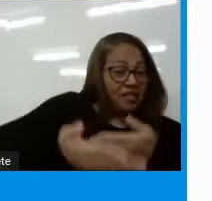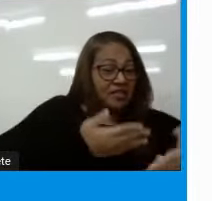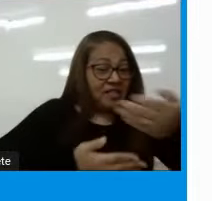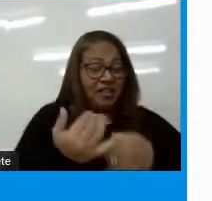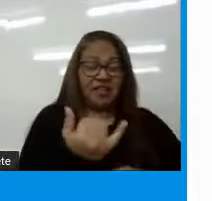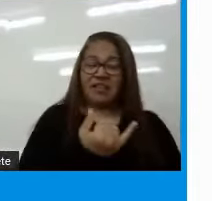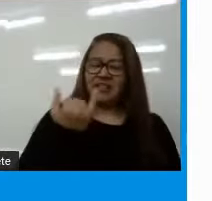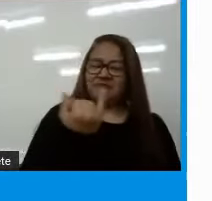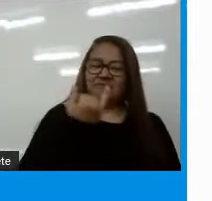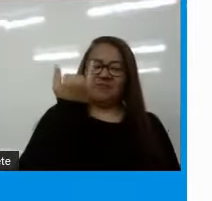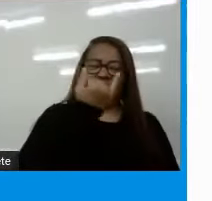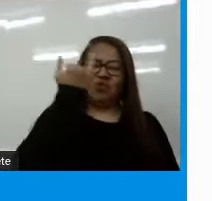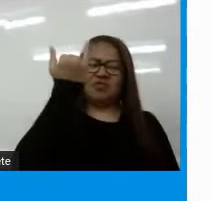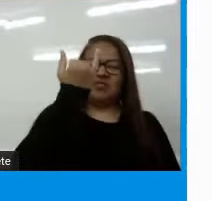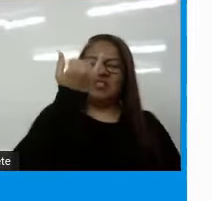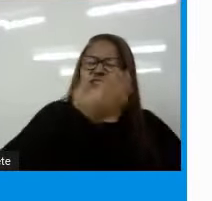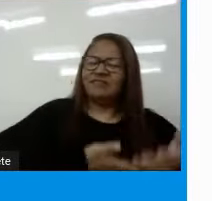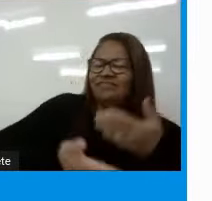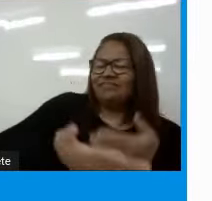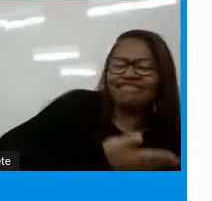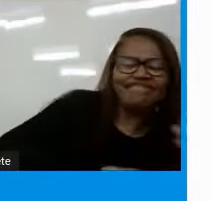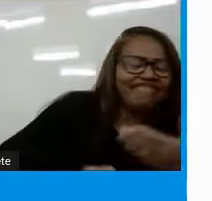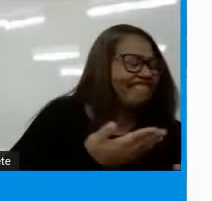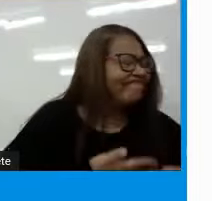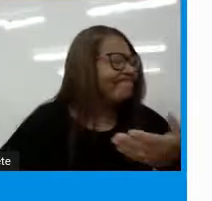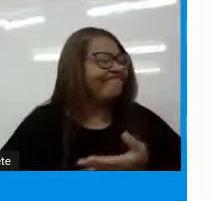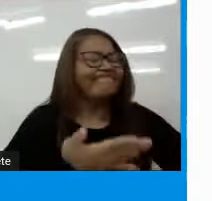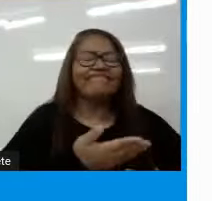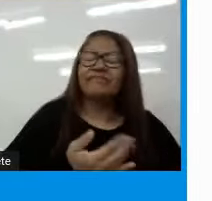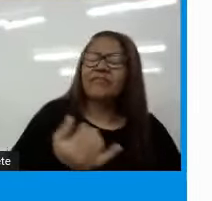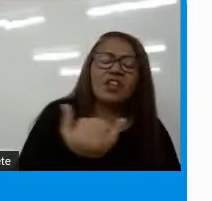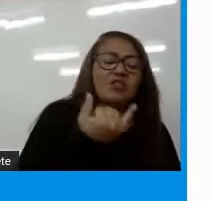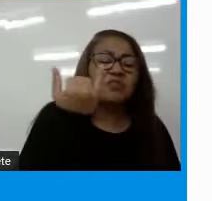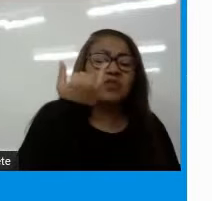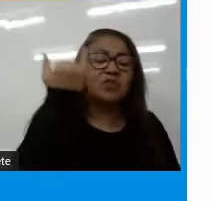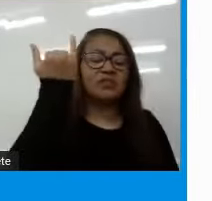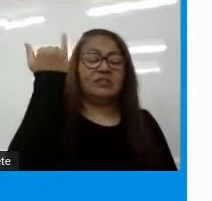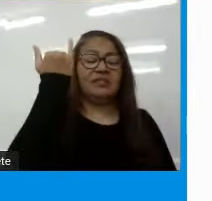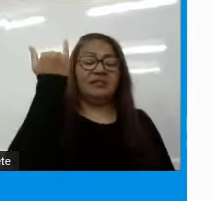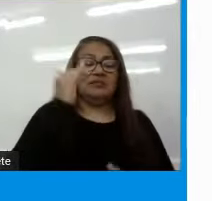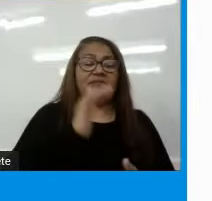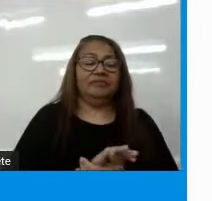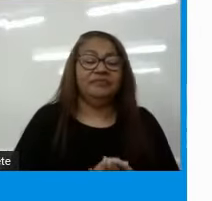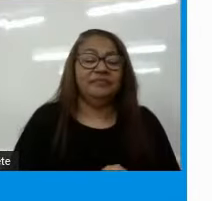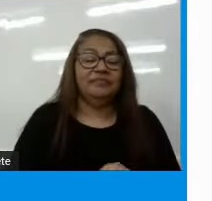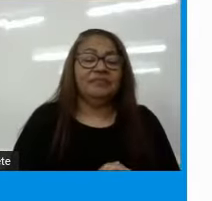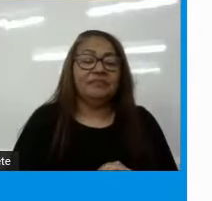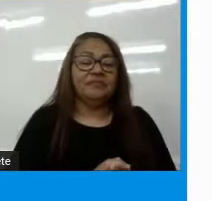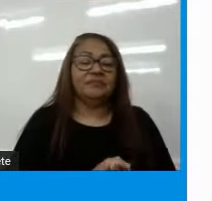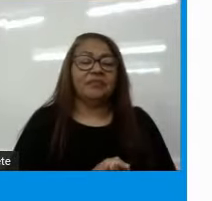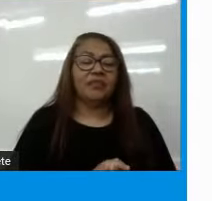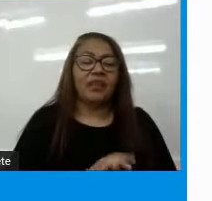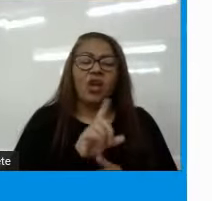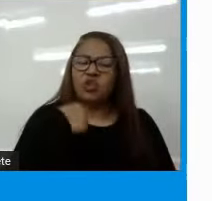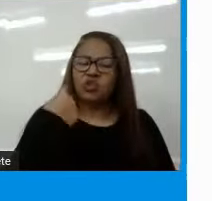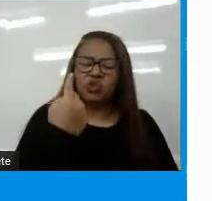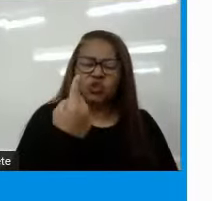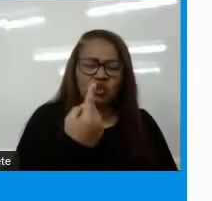Né, interagir é fundamental. Então, as ferramentas Google permitem isso. Todas as alterações